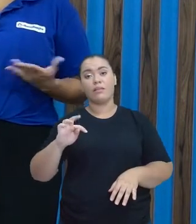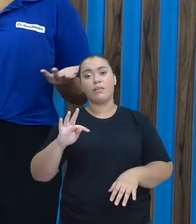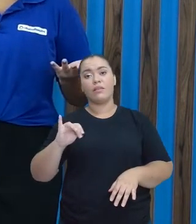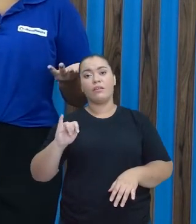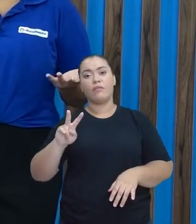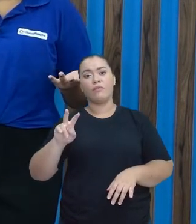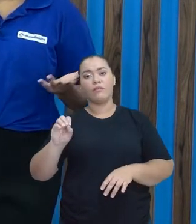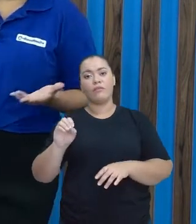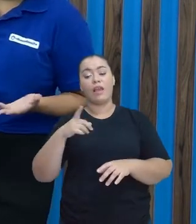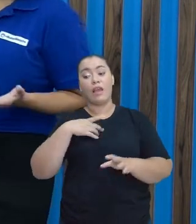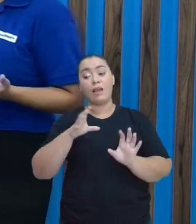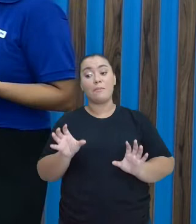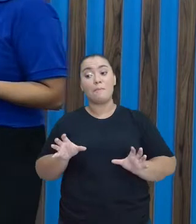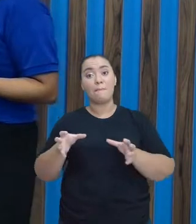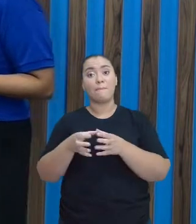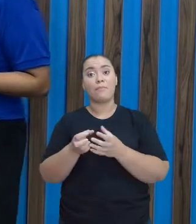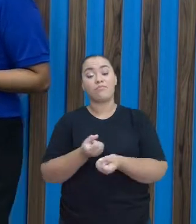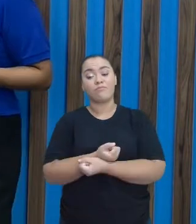Um coletivo.